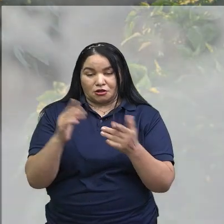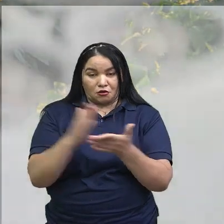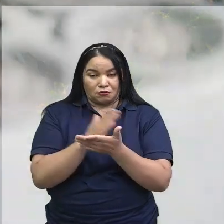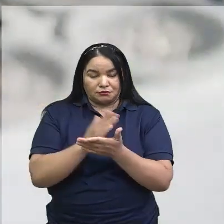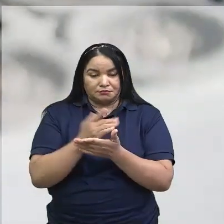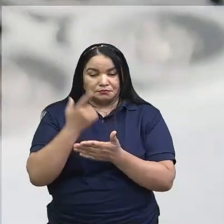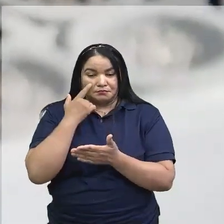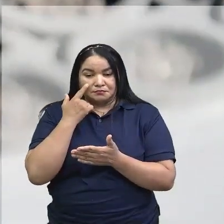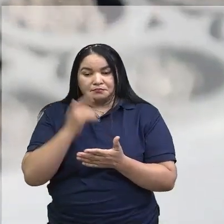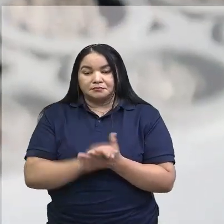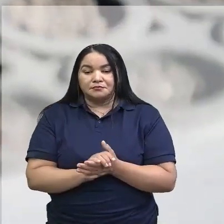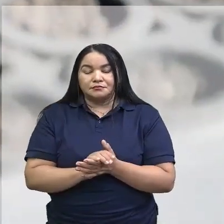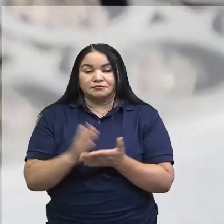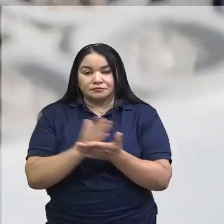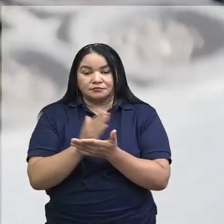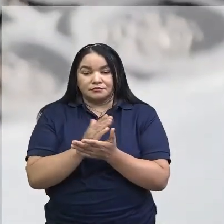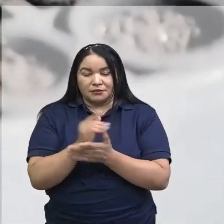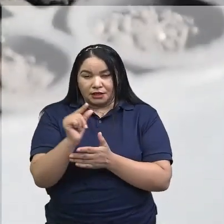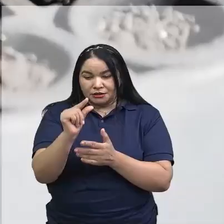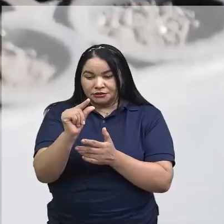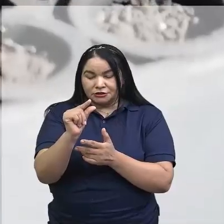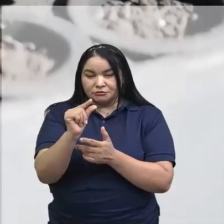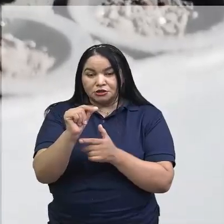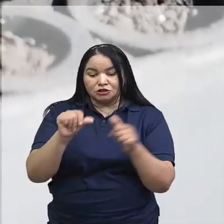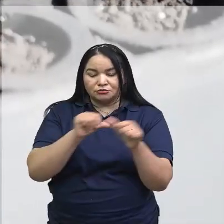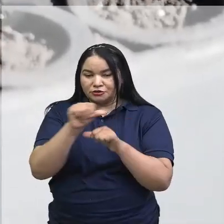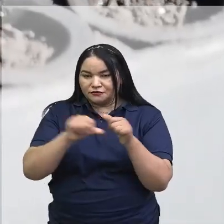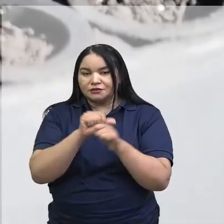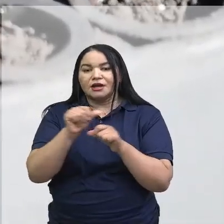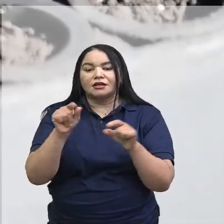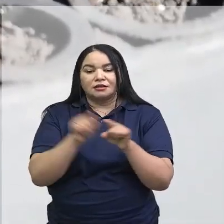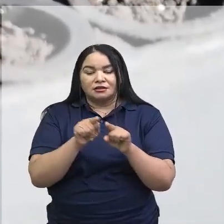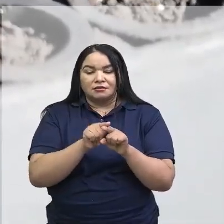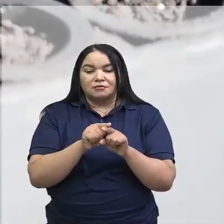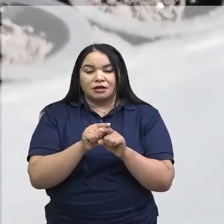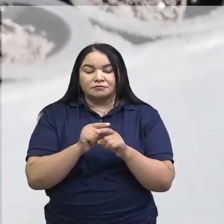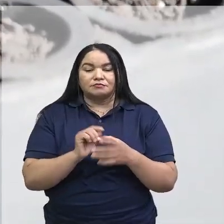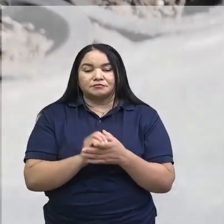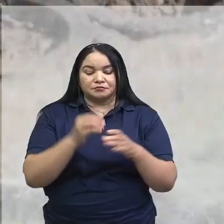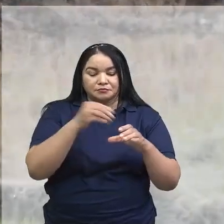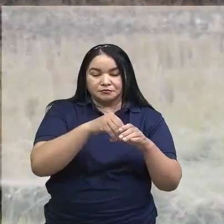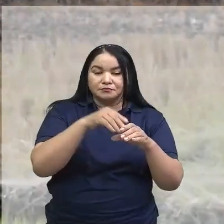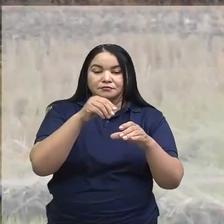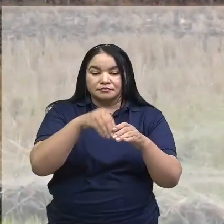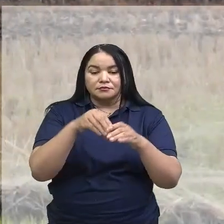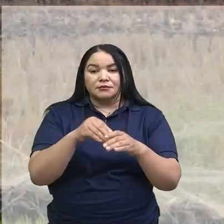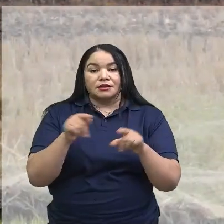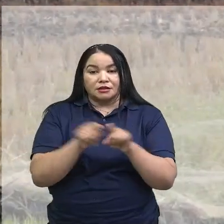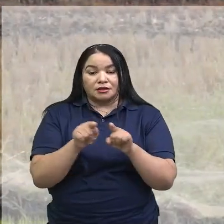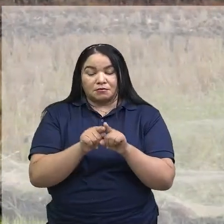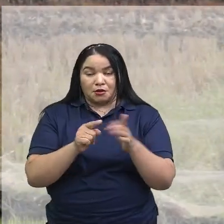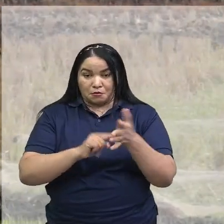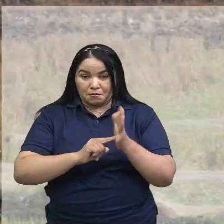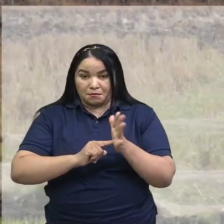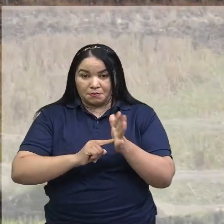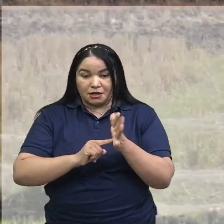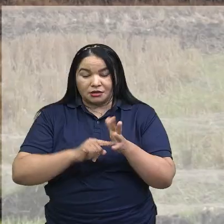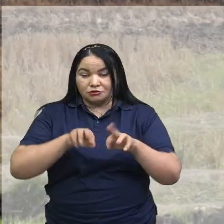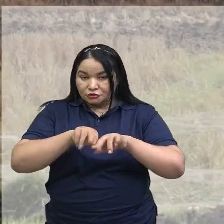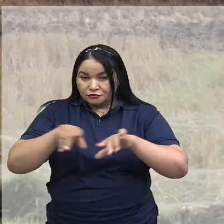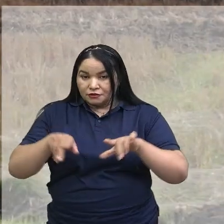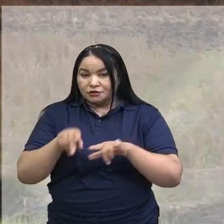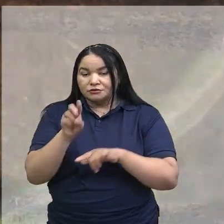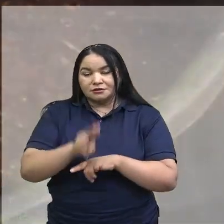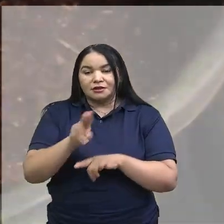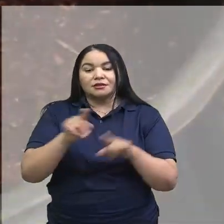exemplo, o uso das sementes modificadas geneticamente. Temos também uma maior utilização de máquinas no processo produtivo e